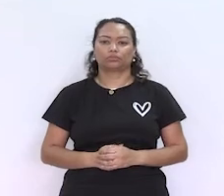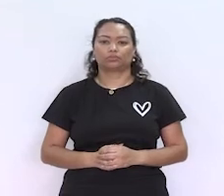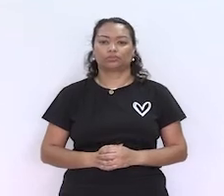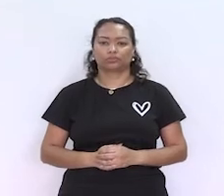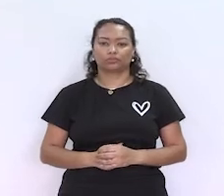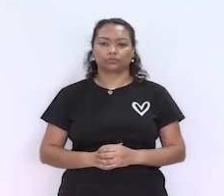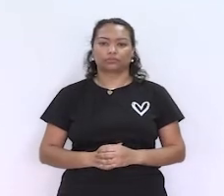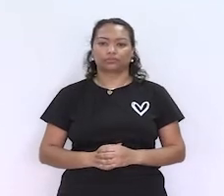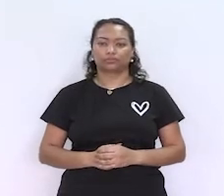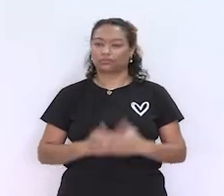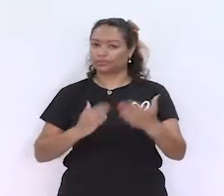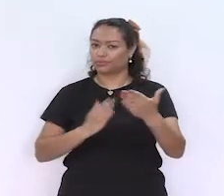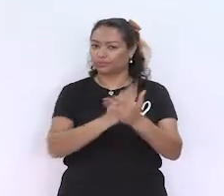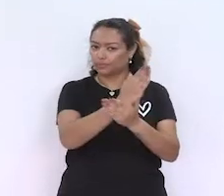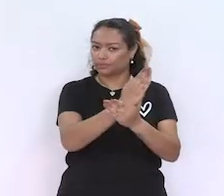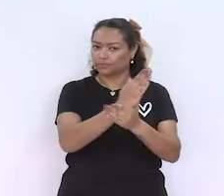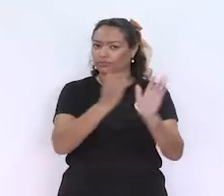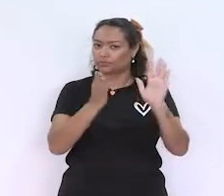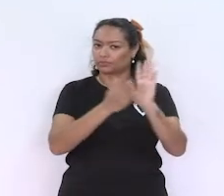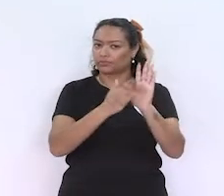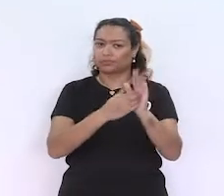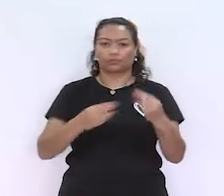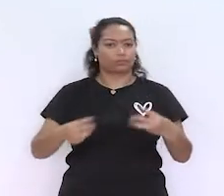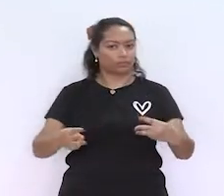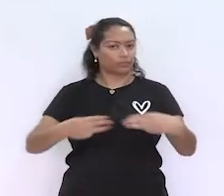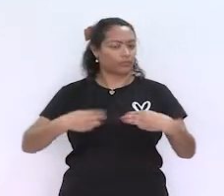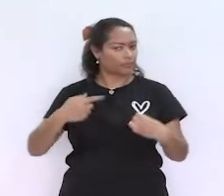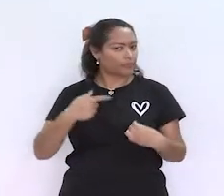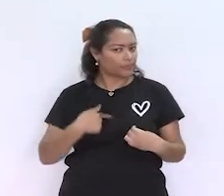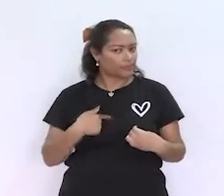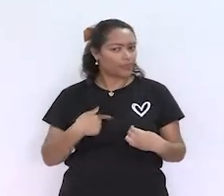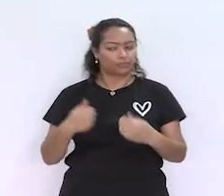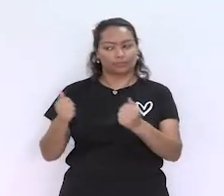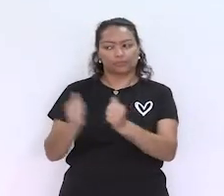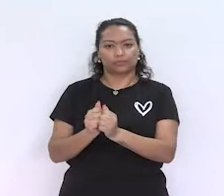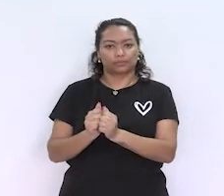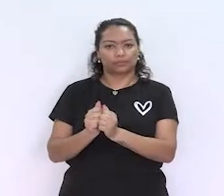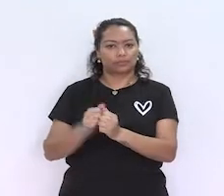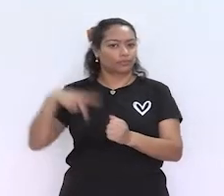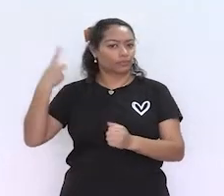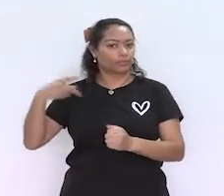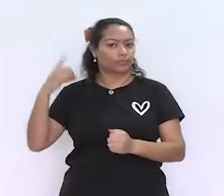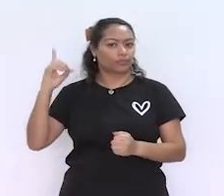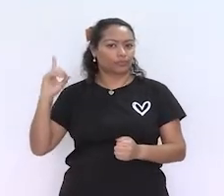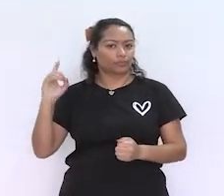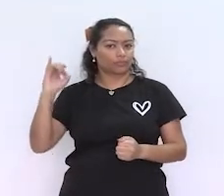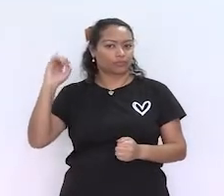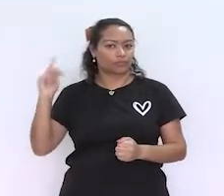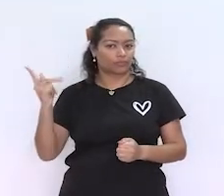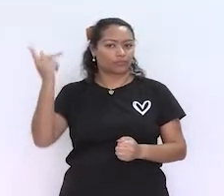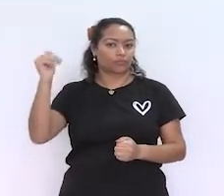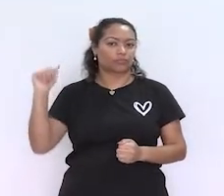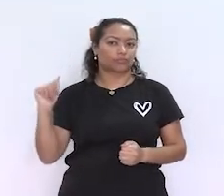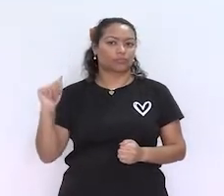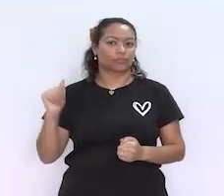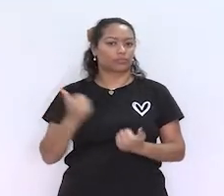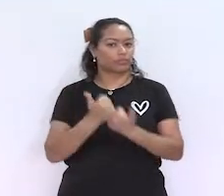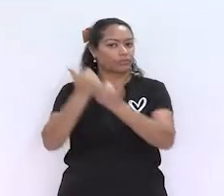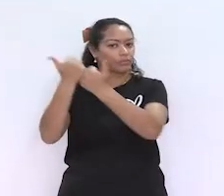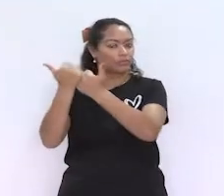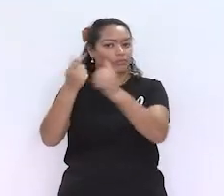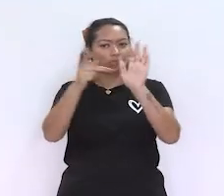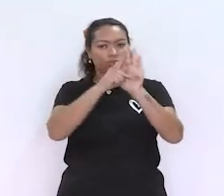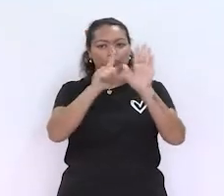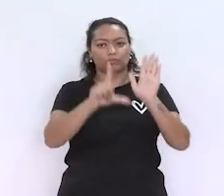e foi aprovada a Moção de minha autoria juntamente com o nosso Vereador dica de apoio ao projeto de lei